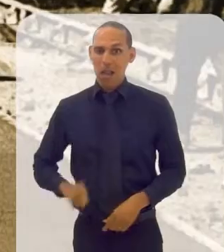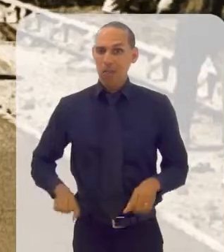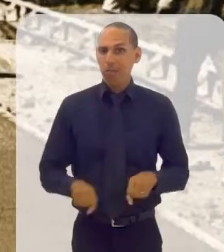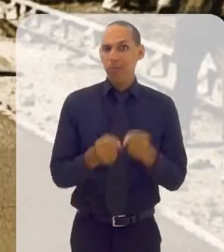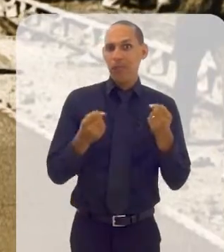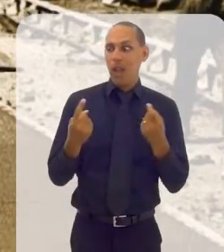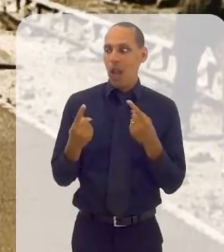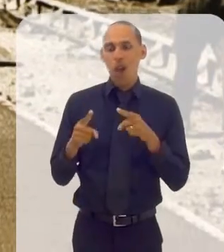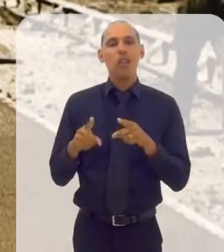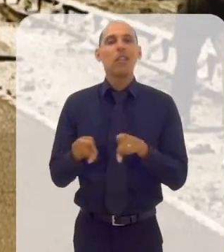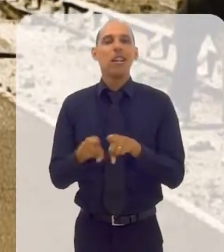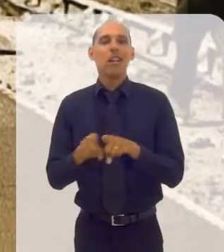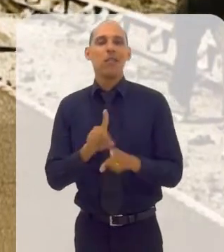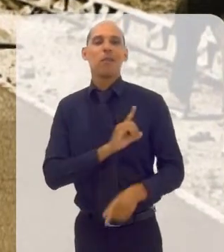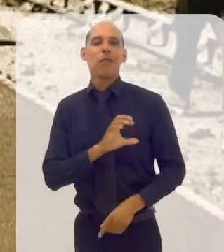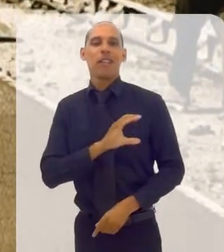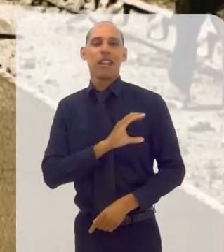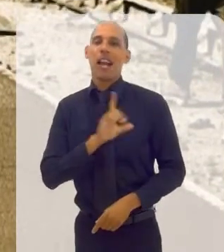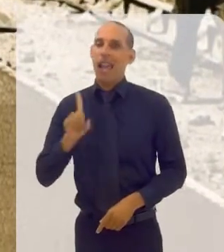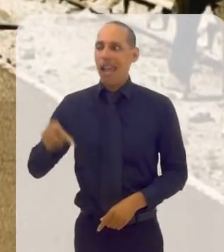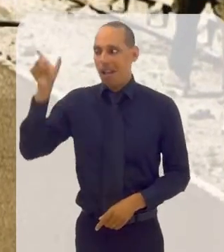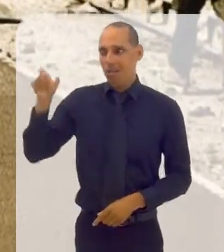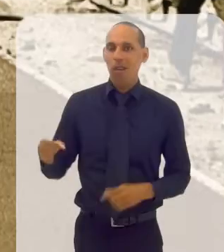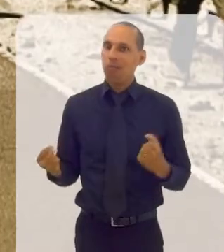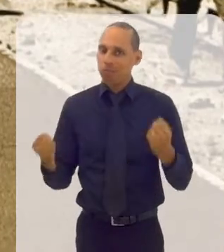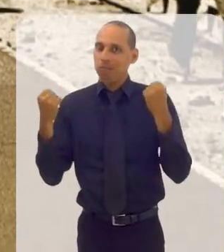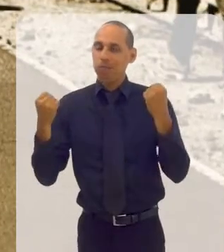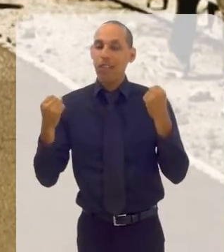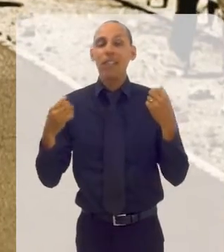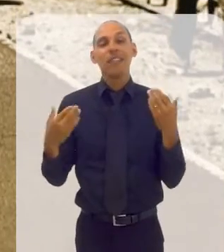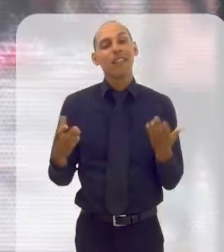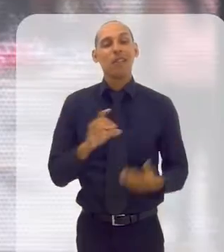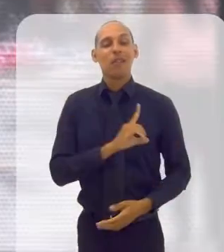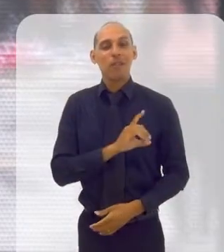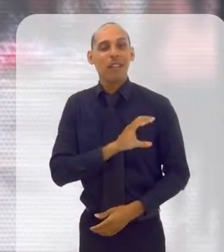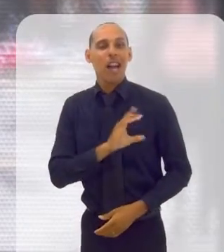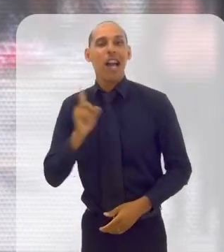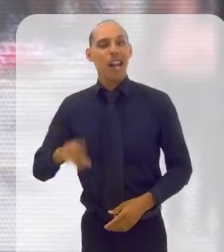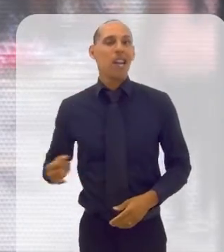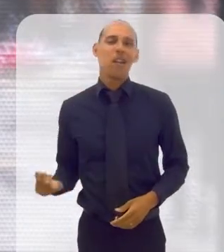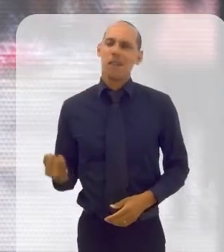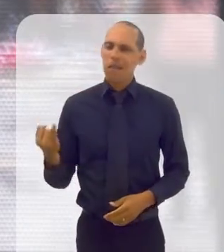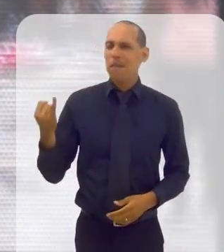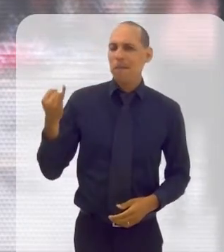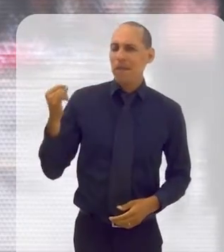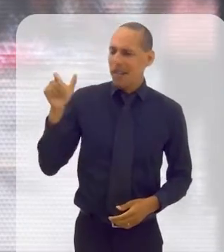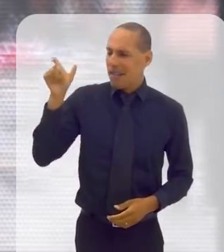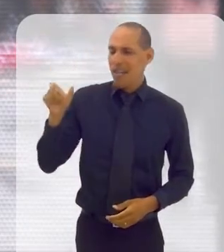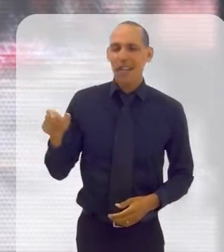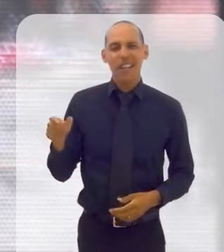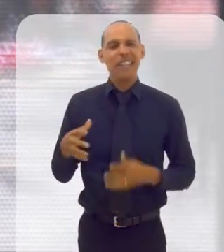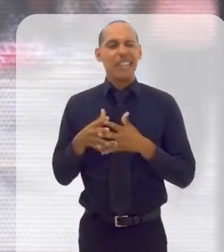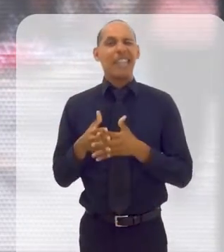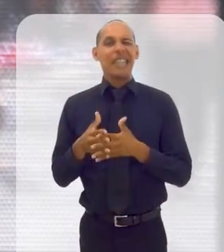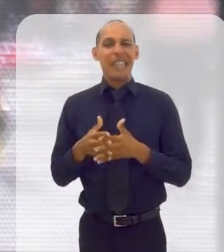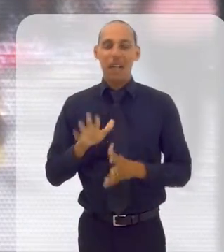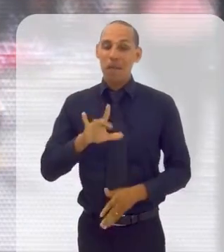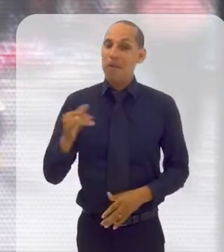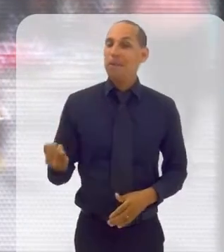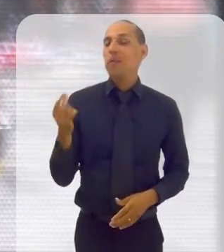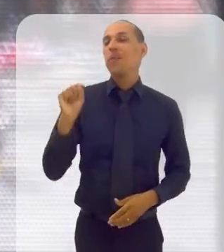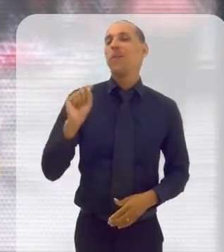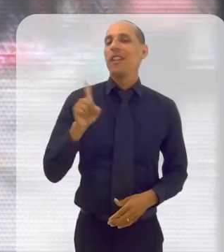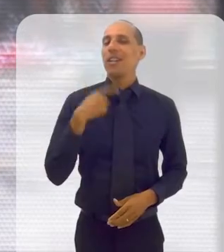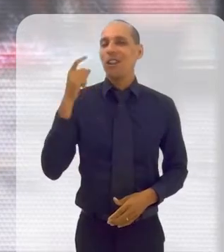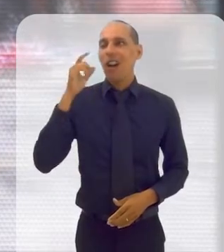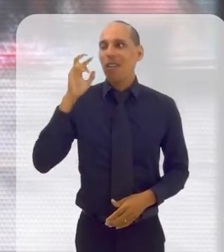que remete também a Duque de Caxias como uma figura poderosa. Então, o Duque de Caxias ele é uma figura muito complexa, mas